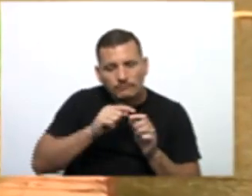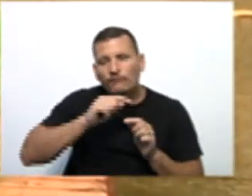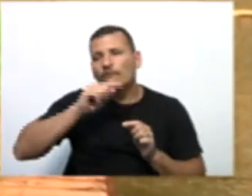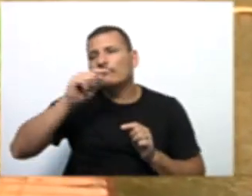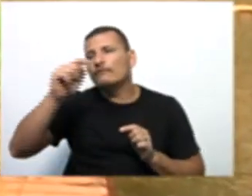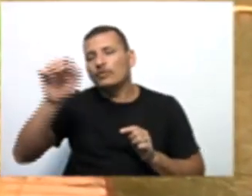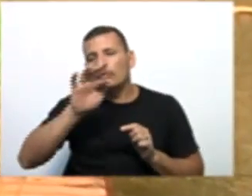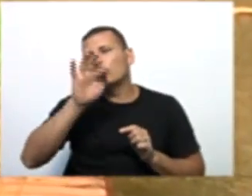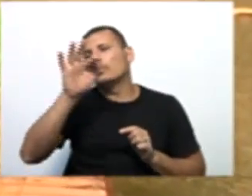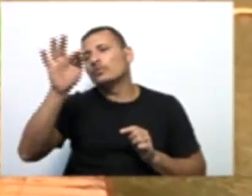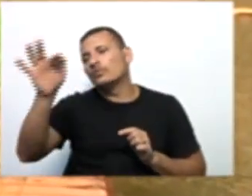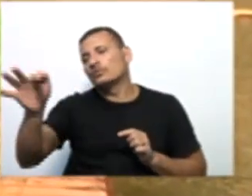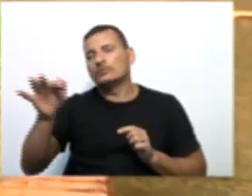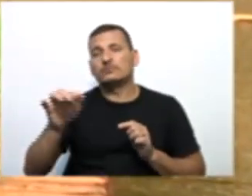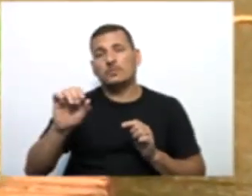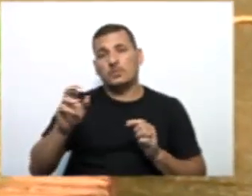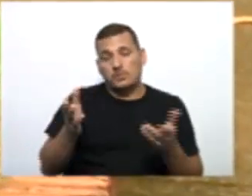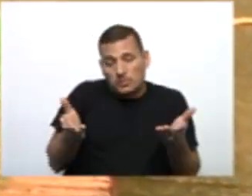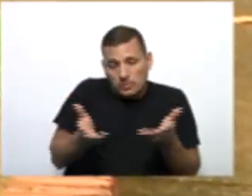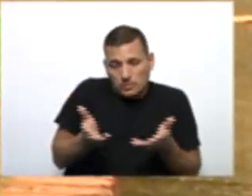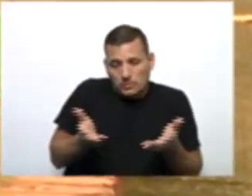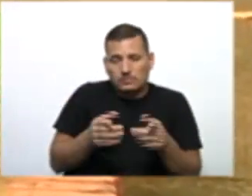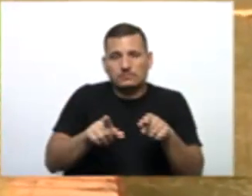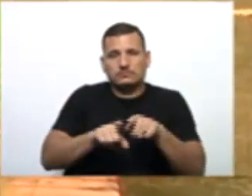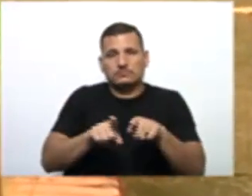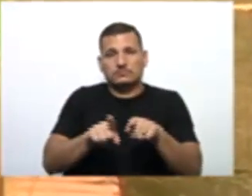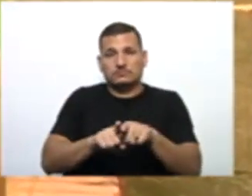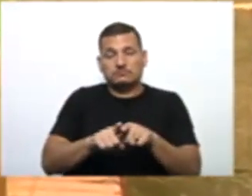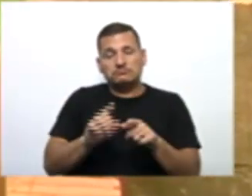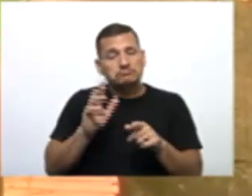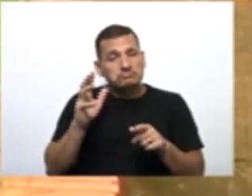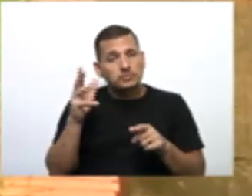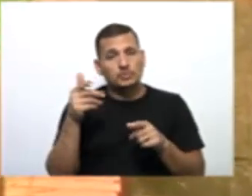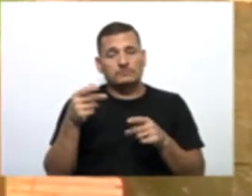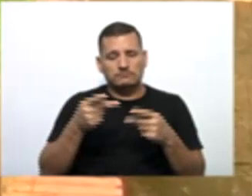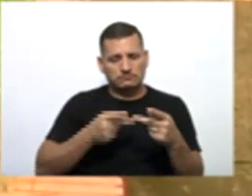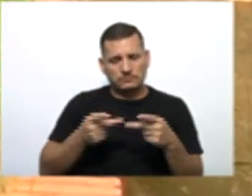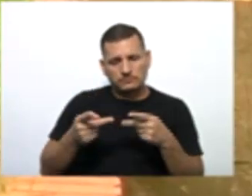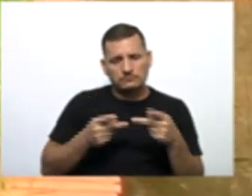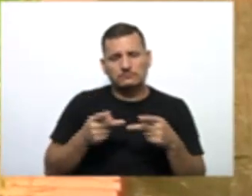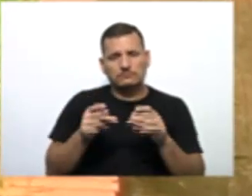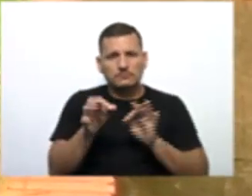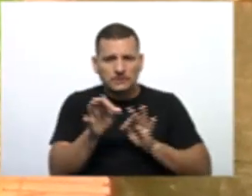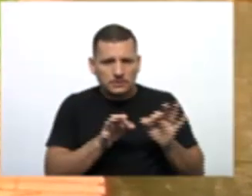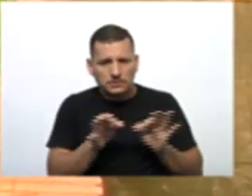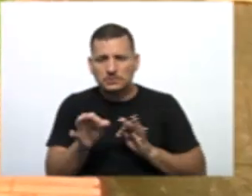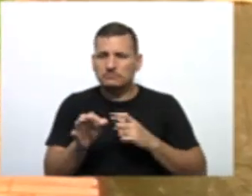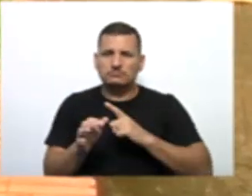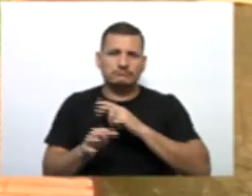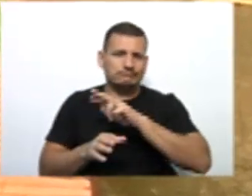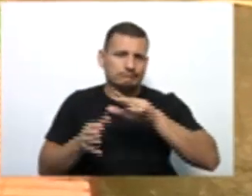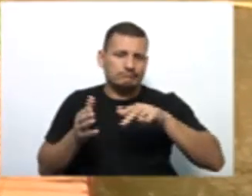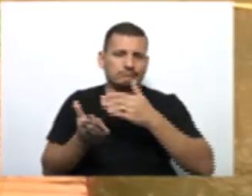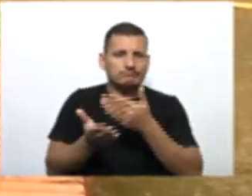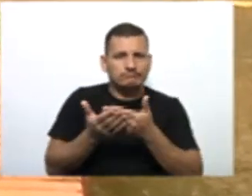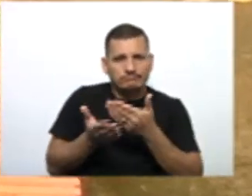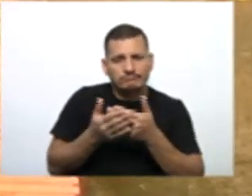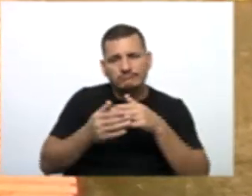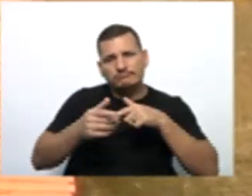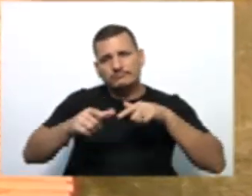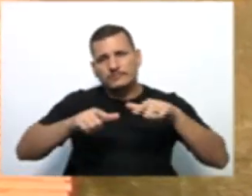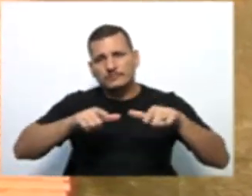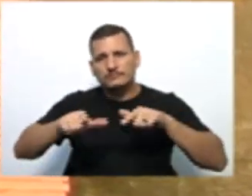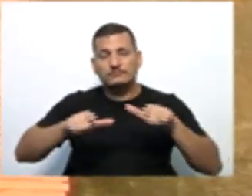para o presente, né? Tudo que a gente planeja é um projeto de estudo, de trabalho, de